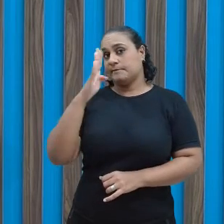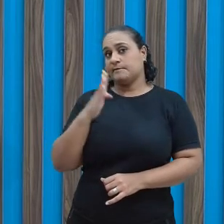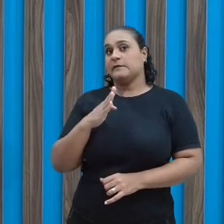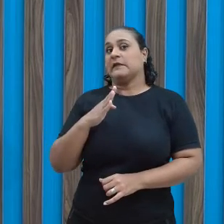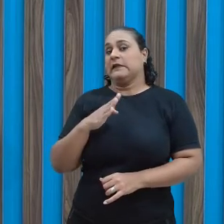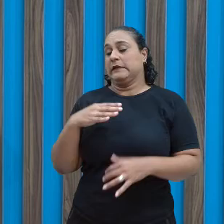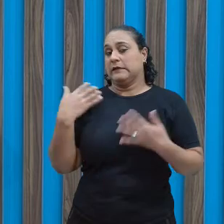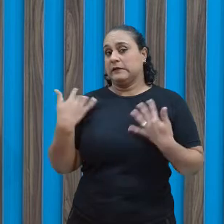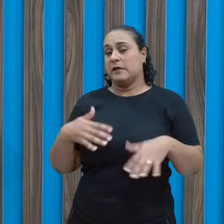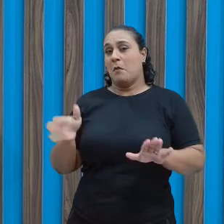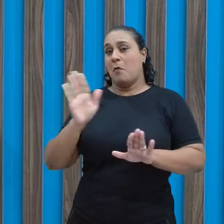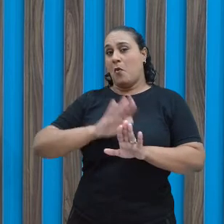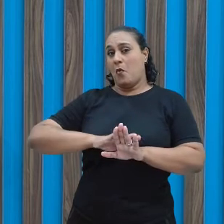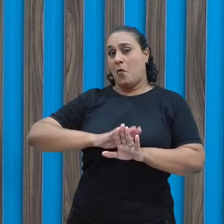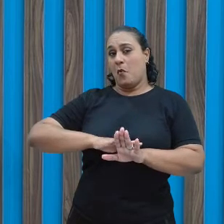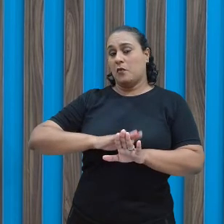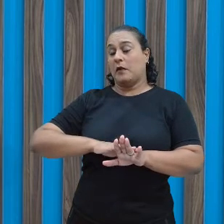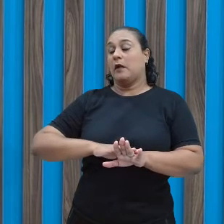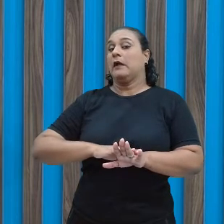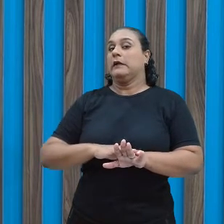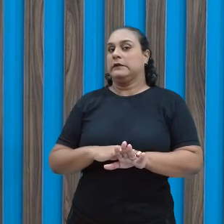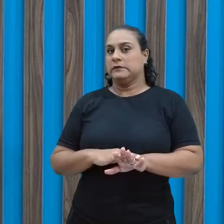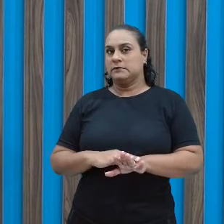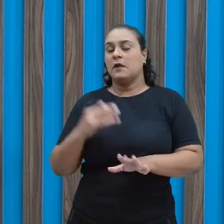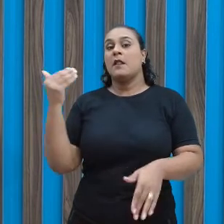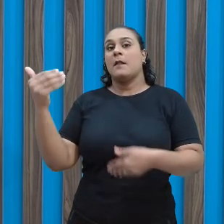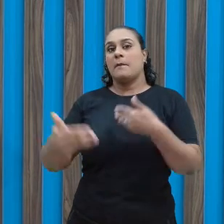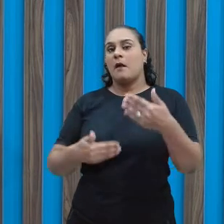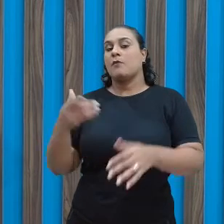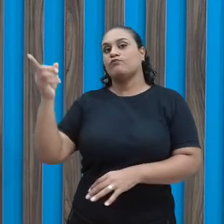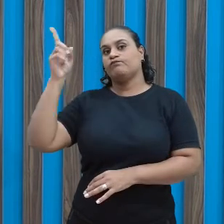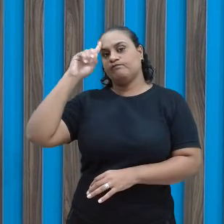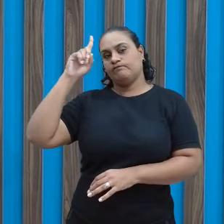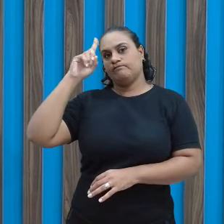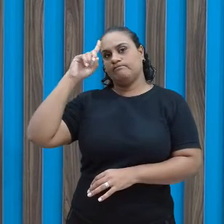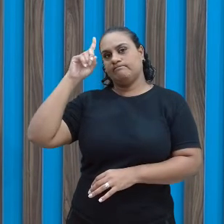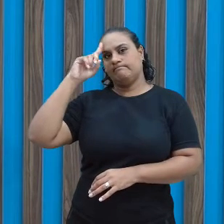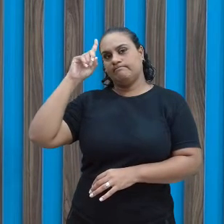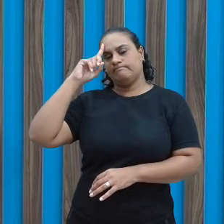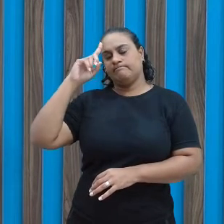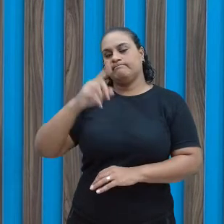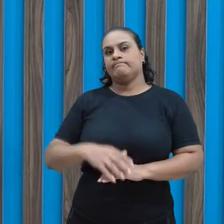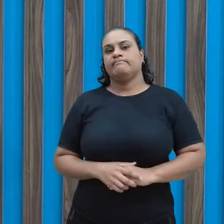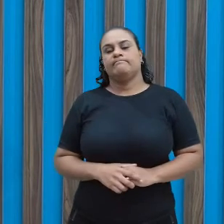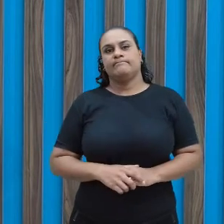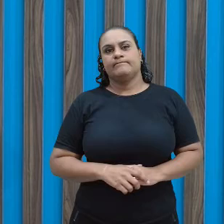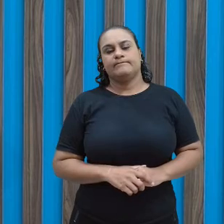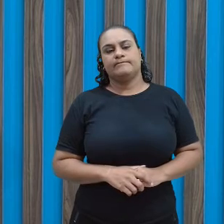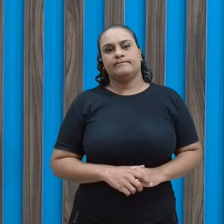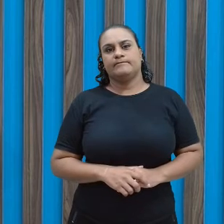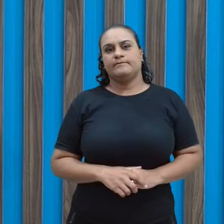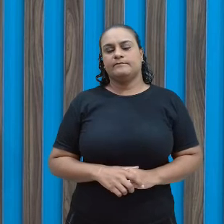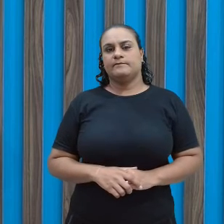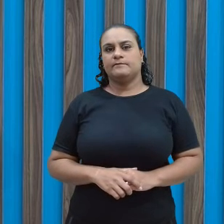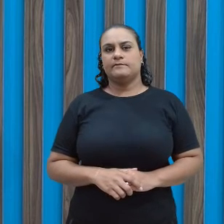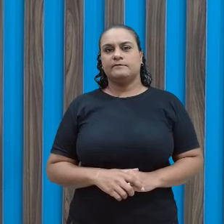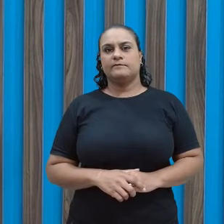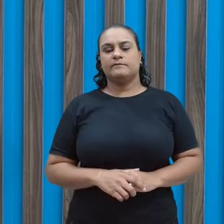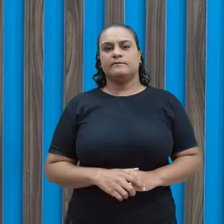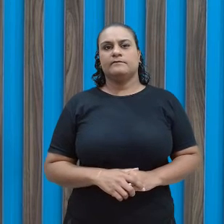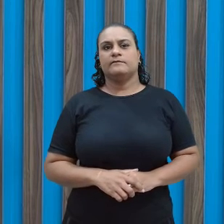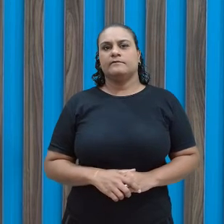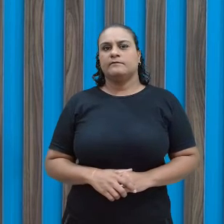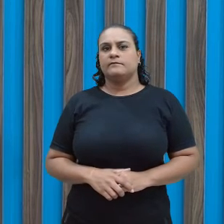muito embutido, ele faz muito parte do nosso dia a dia, né, do nosso cotidiano. E